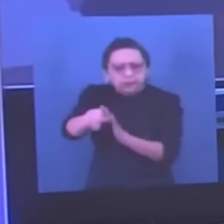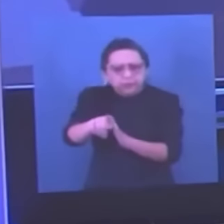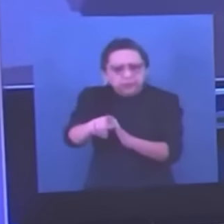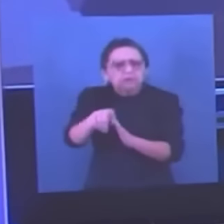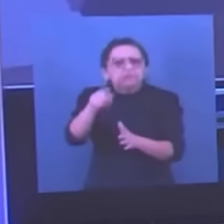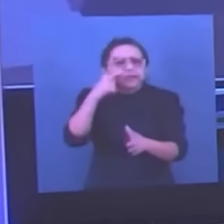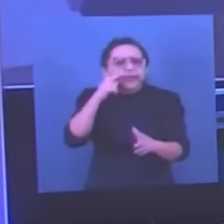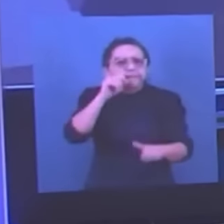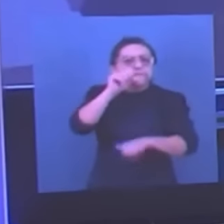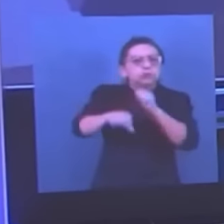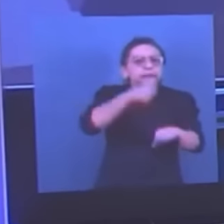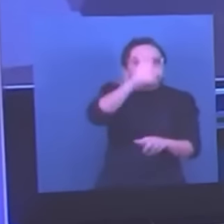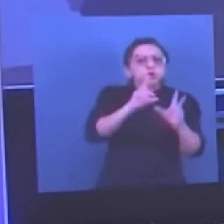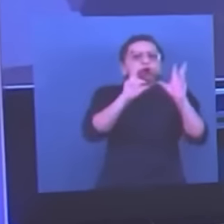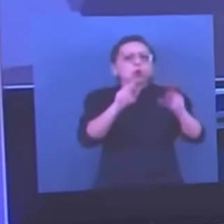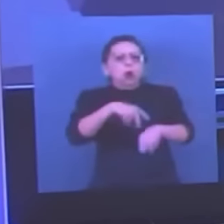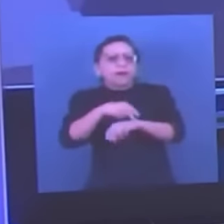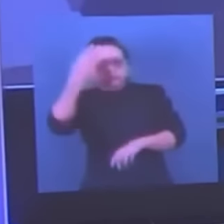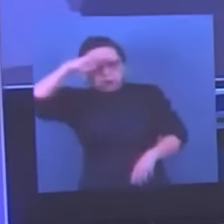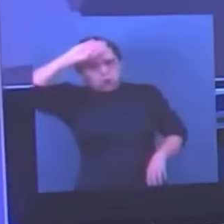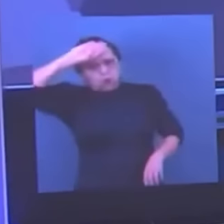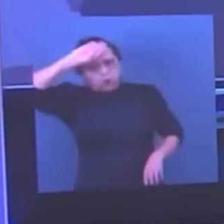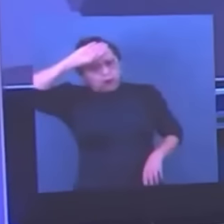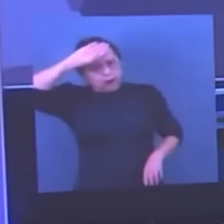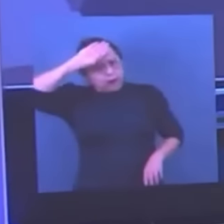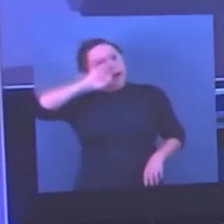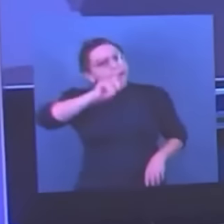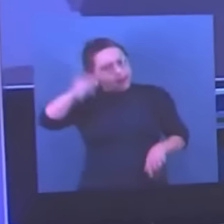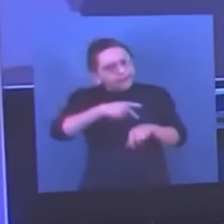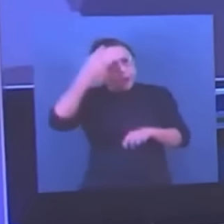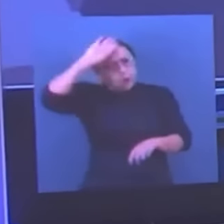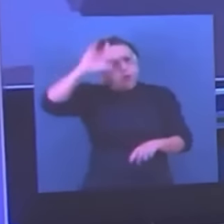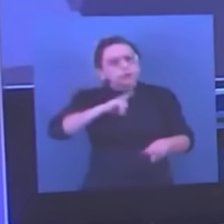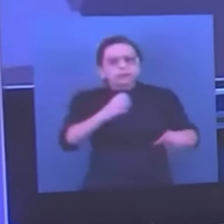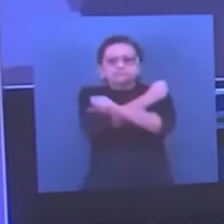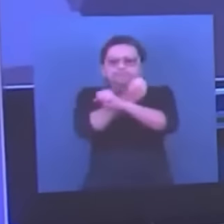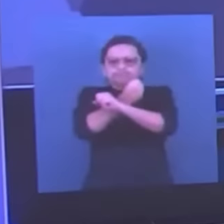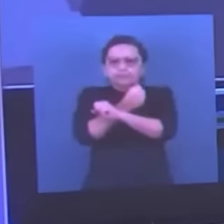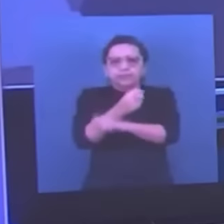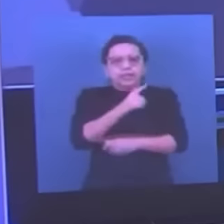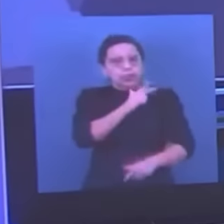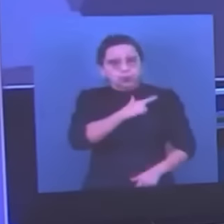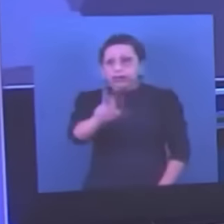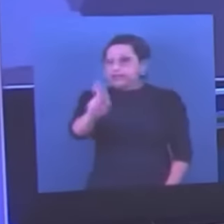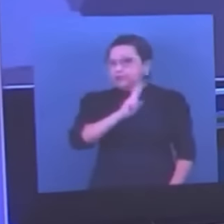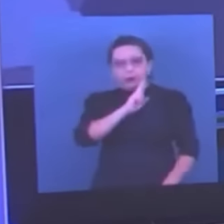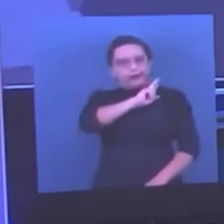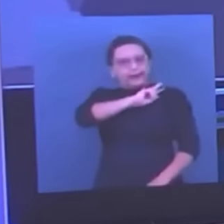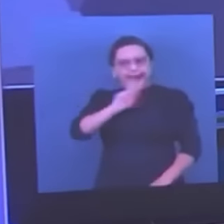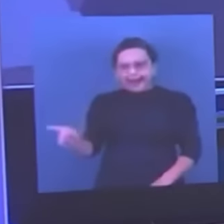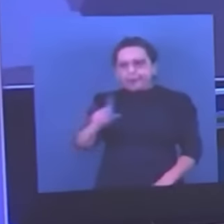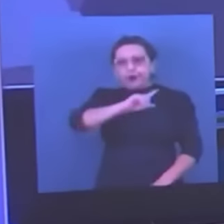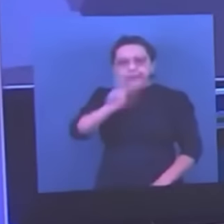fim do mundo bomba o que o que qual é o problema Qual é o caso você não acha na rede social deles o caso Quais são os casos que são os escândalos